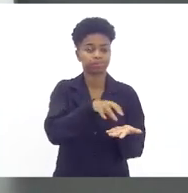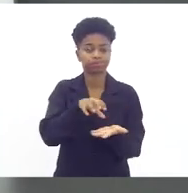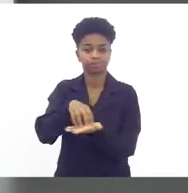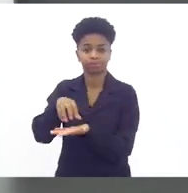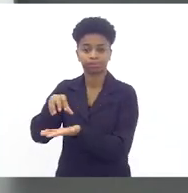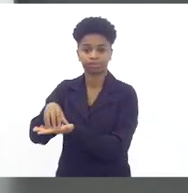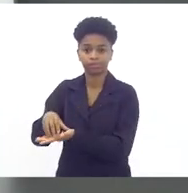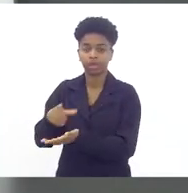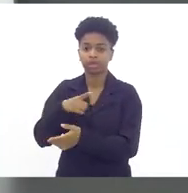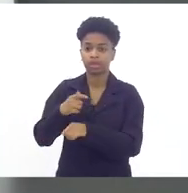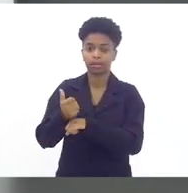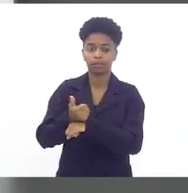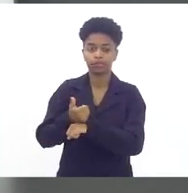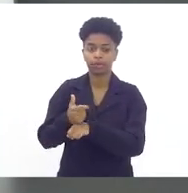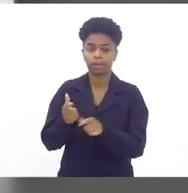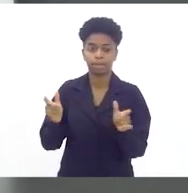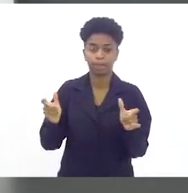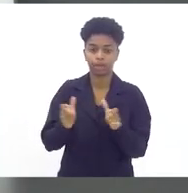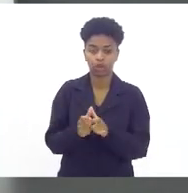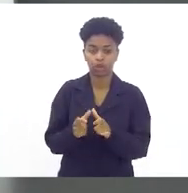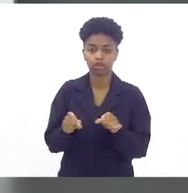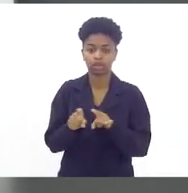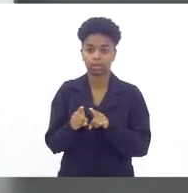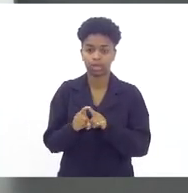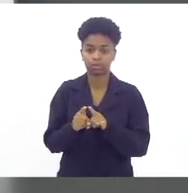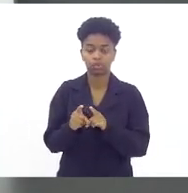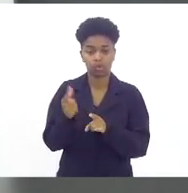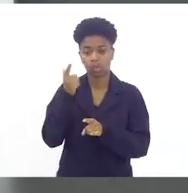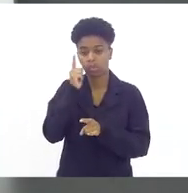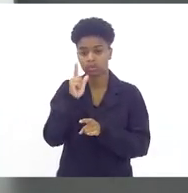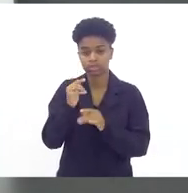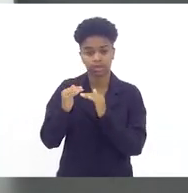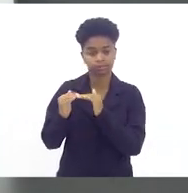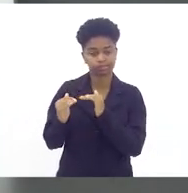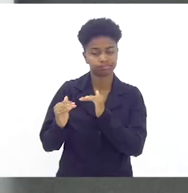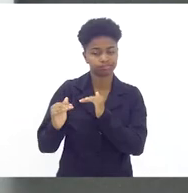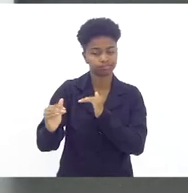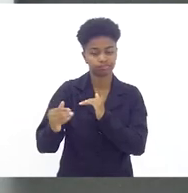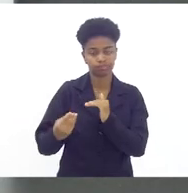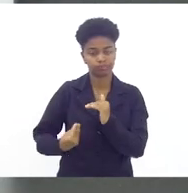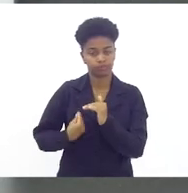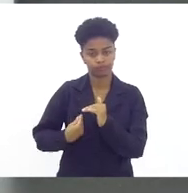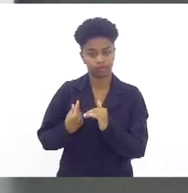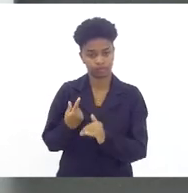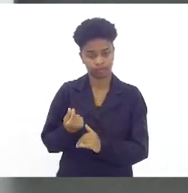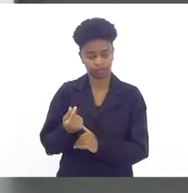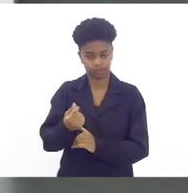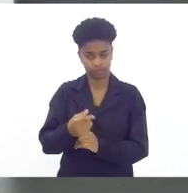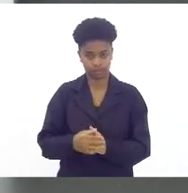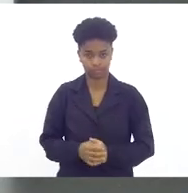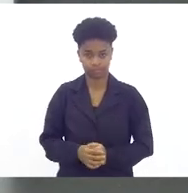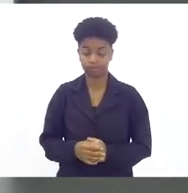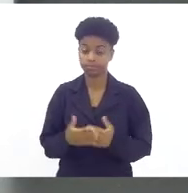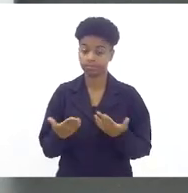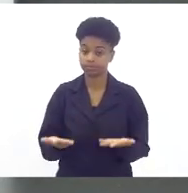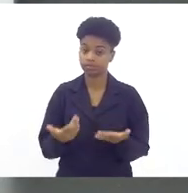melhor e mais estável dito isso queria falar que